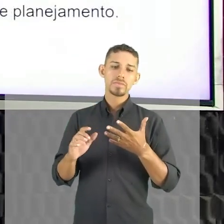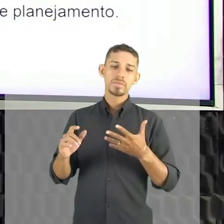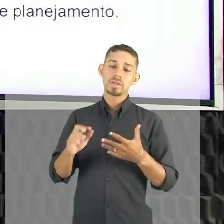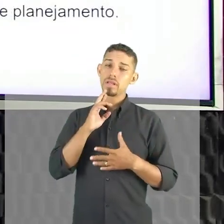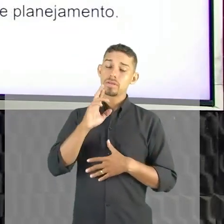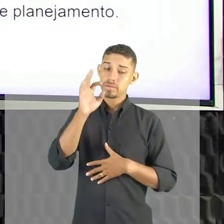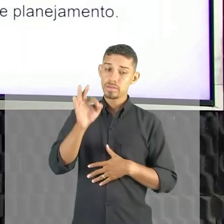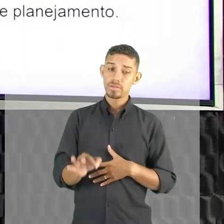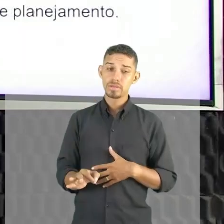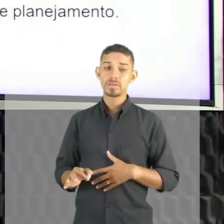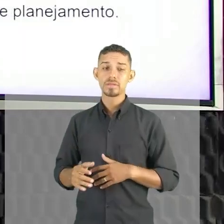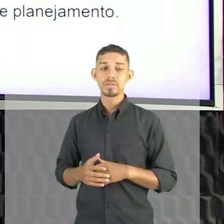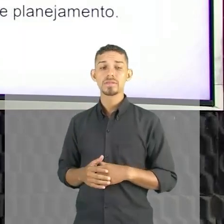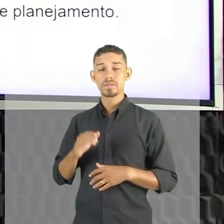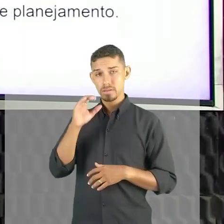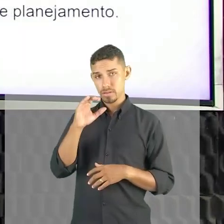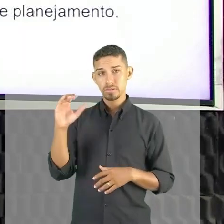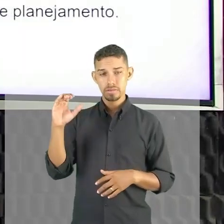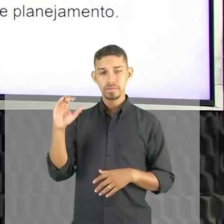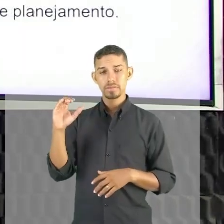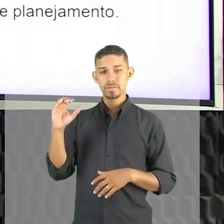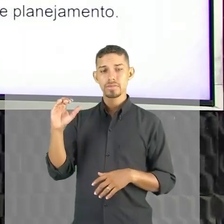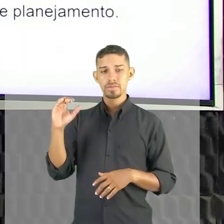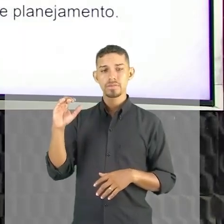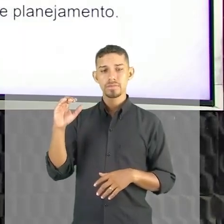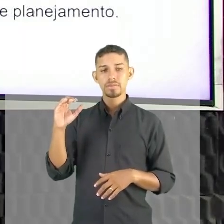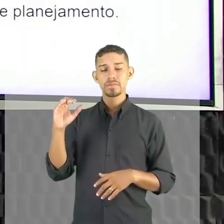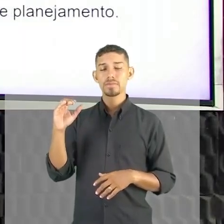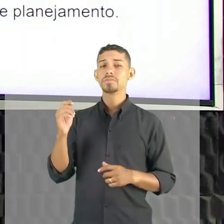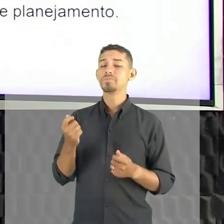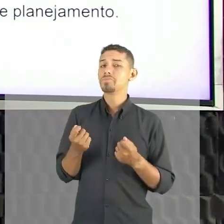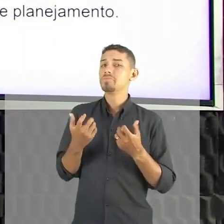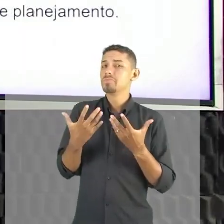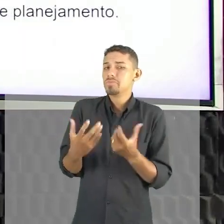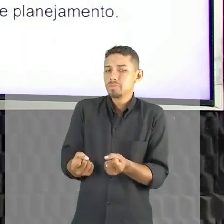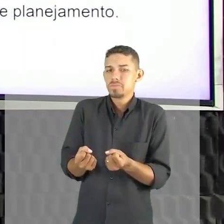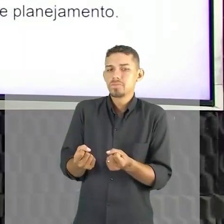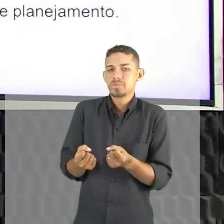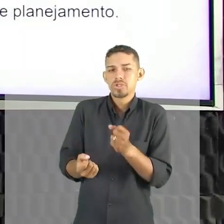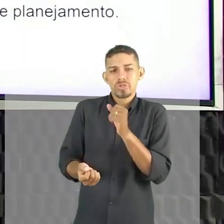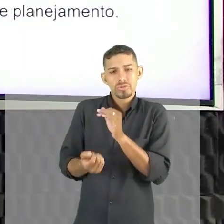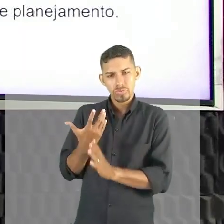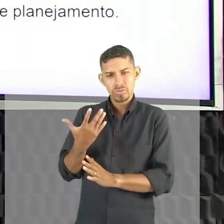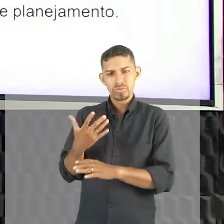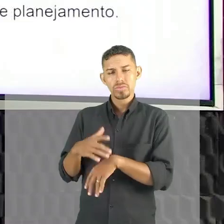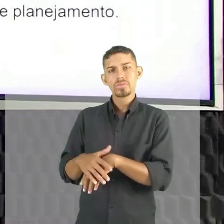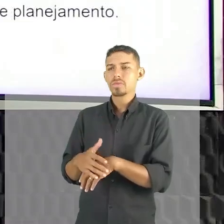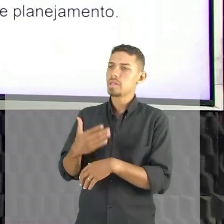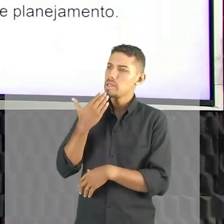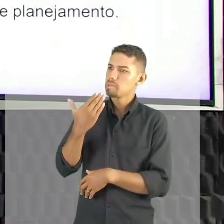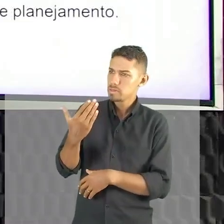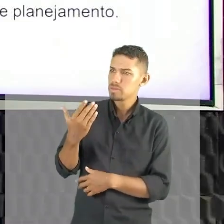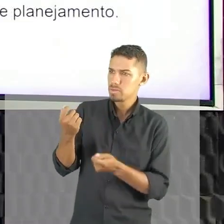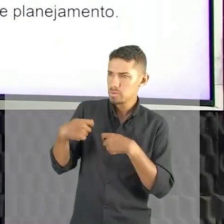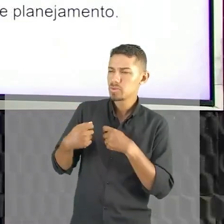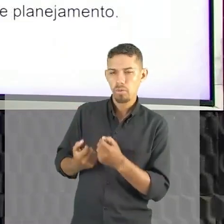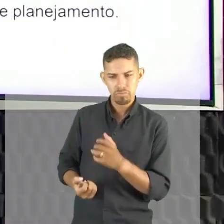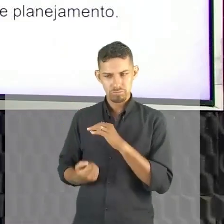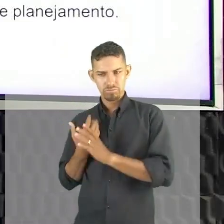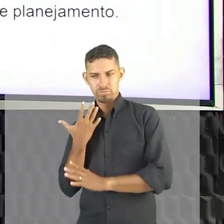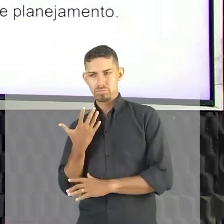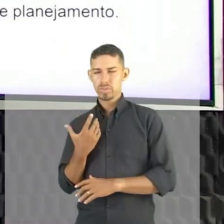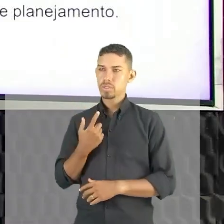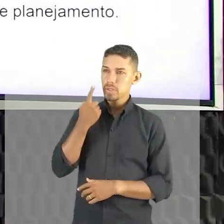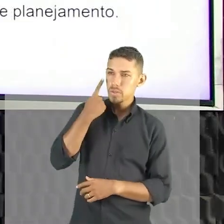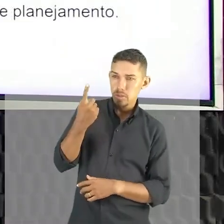gente, a resposta certa dessa questão é a letra C. A adequação da produção à demanda que eu acabei de falar para vocês. Eu